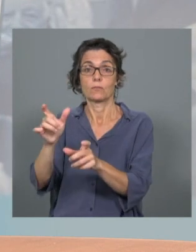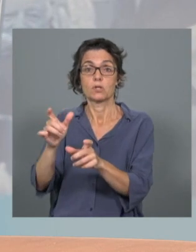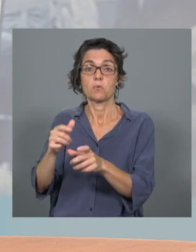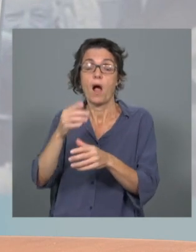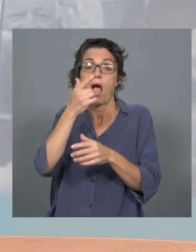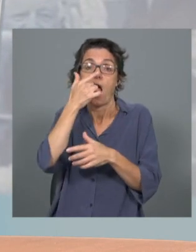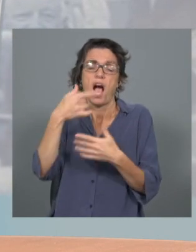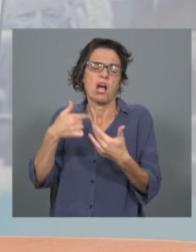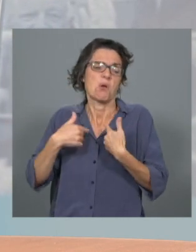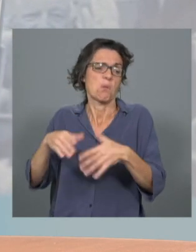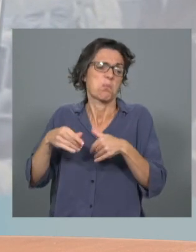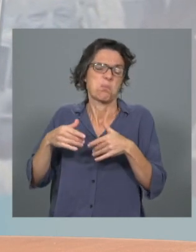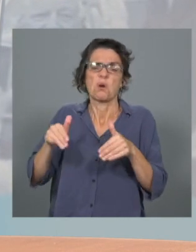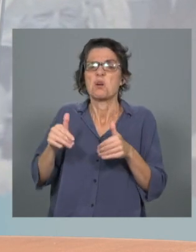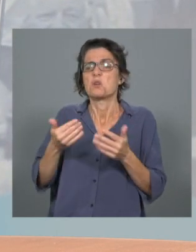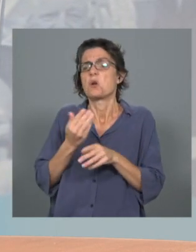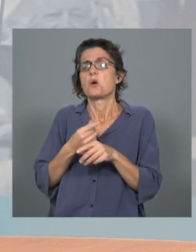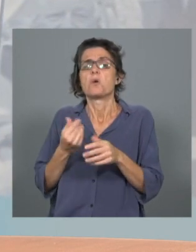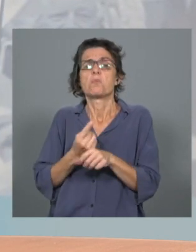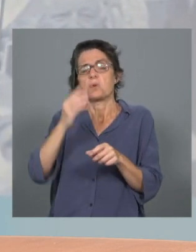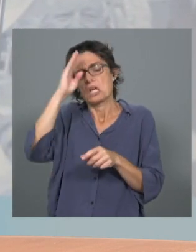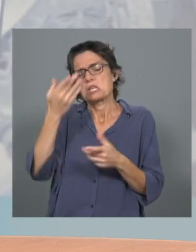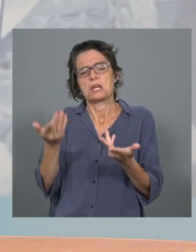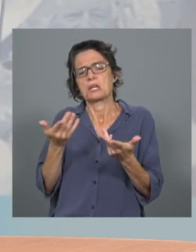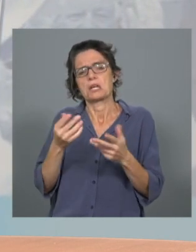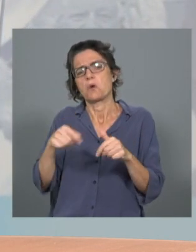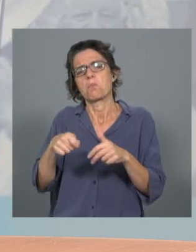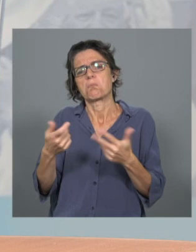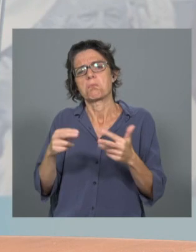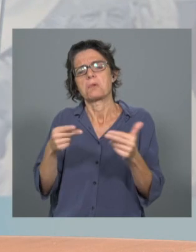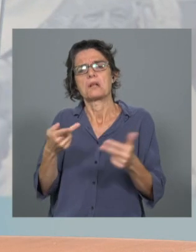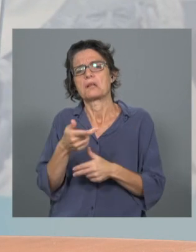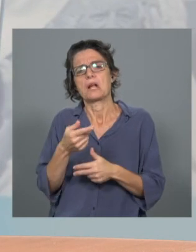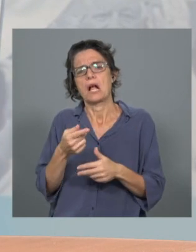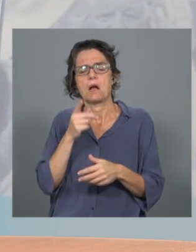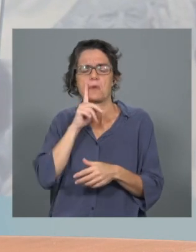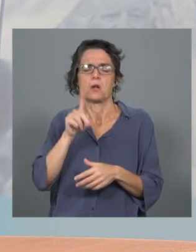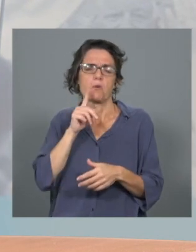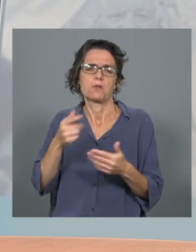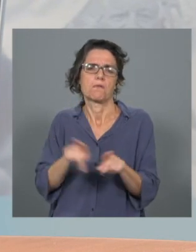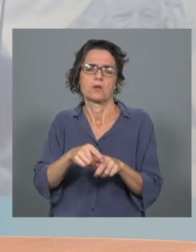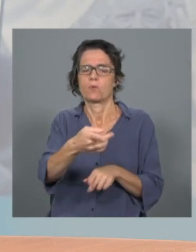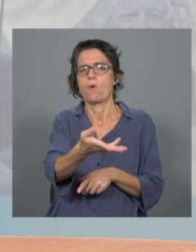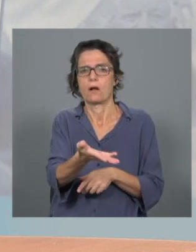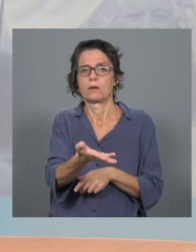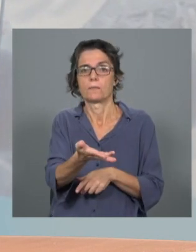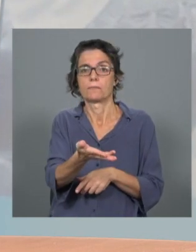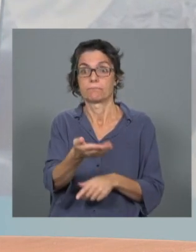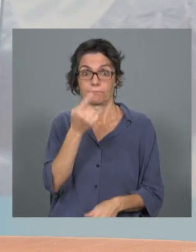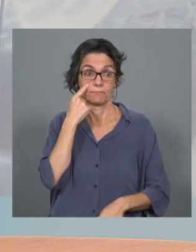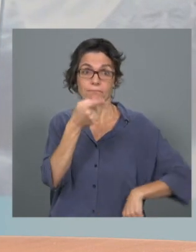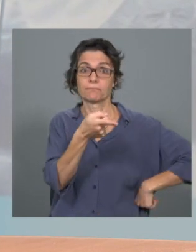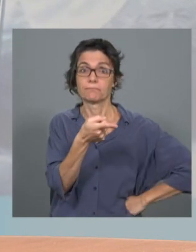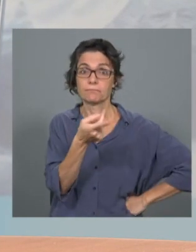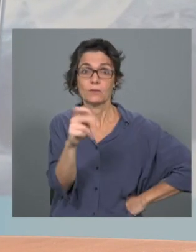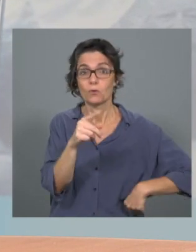votar convencidas de que o Presidente da Câmara tinha a reeleição garantida. E, como se vê, não